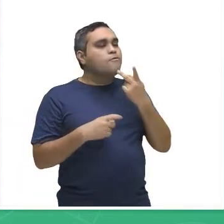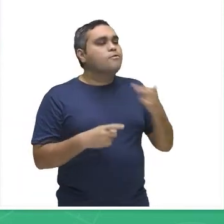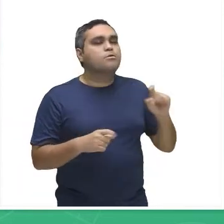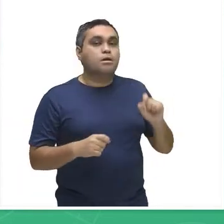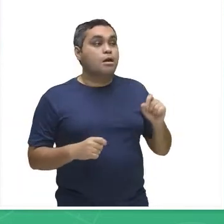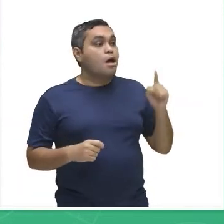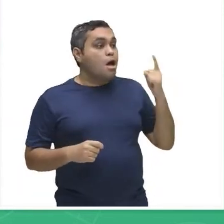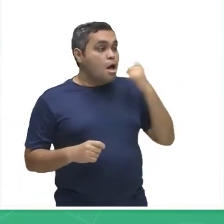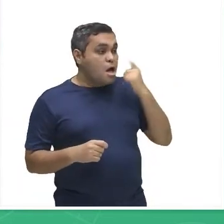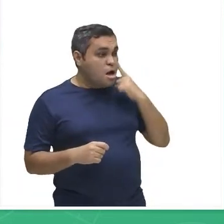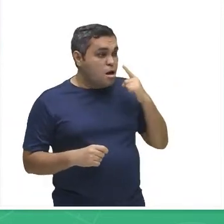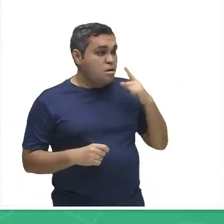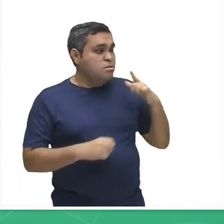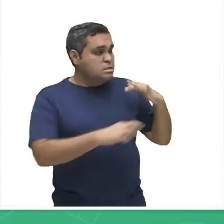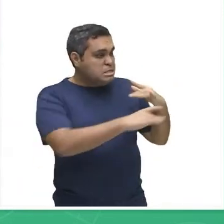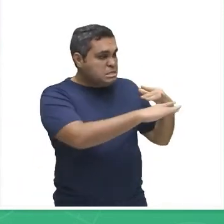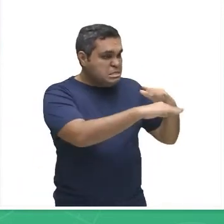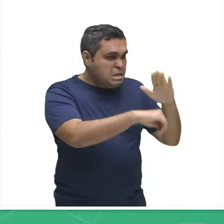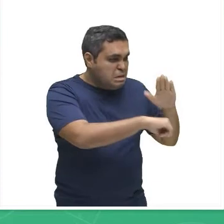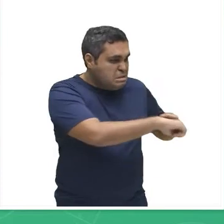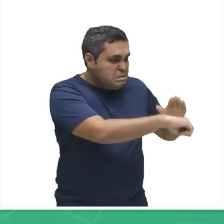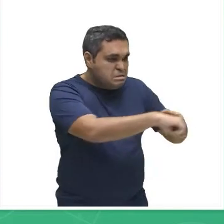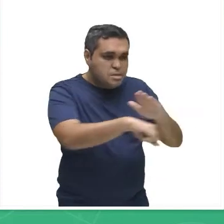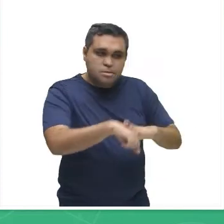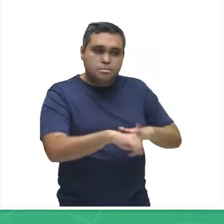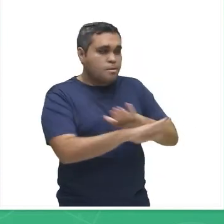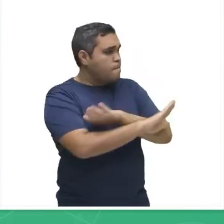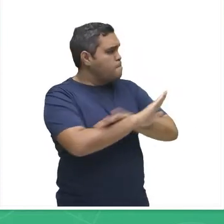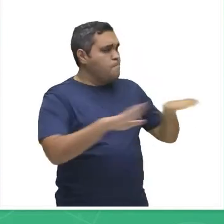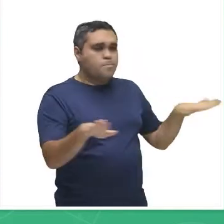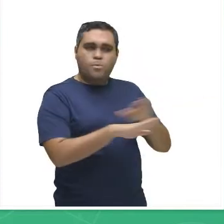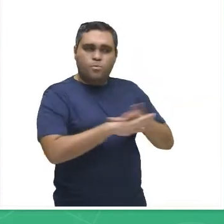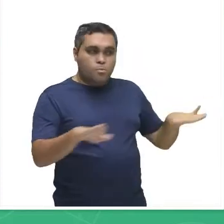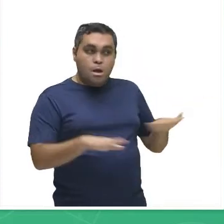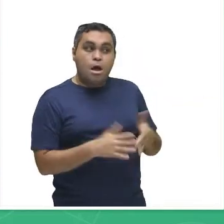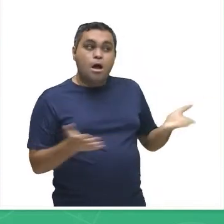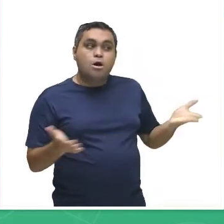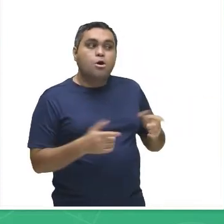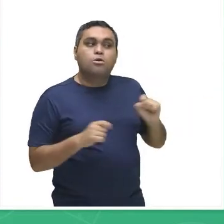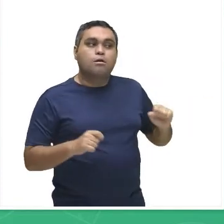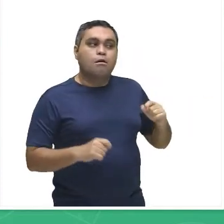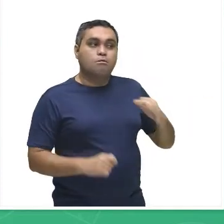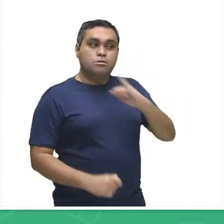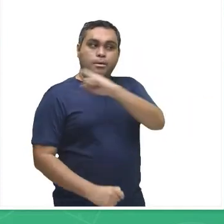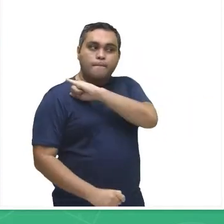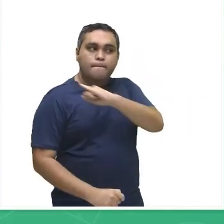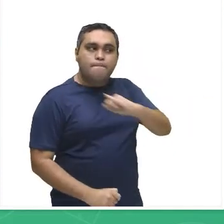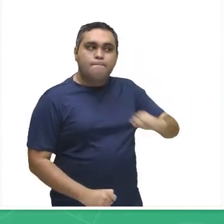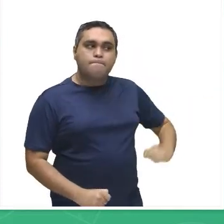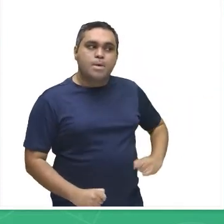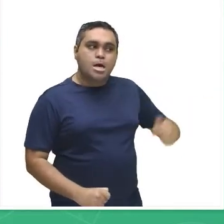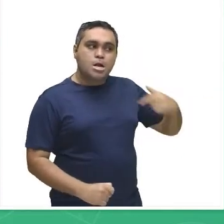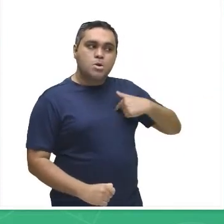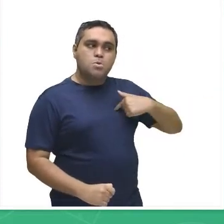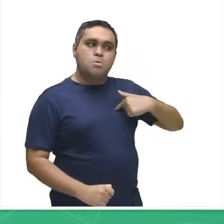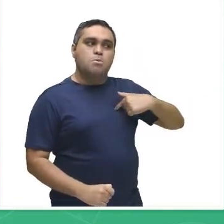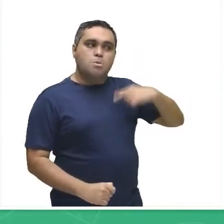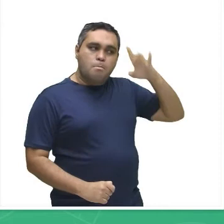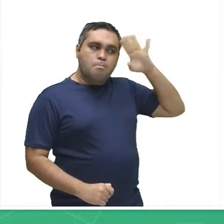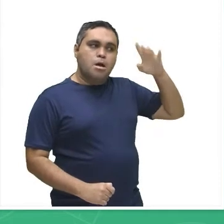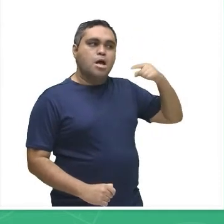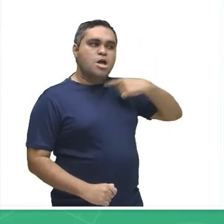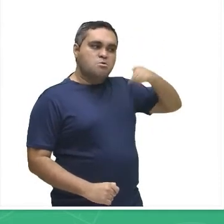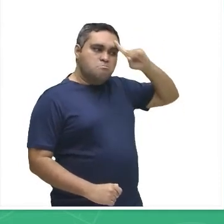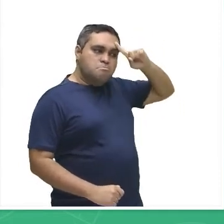de cidade-estado independente aqui acabou. Acabou. Agora aqui é um império sob o meu nome e sou eu